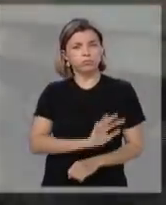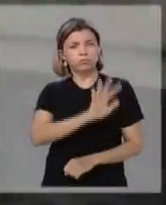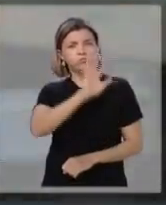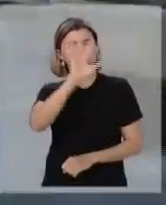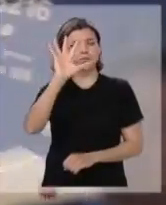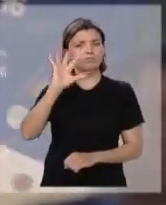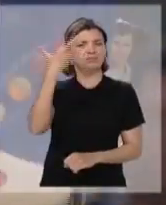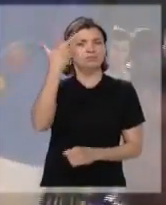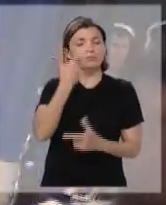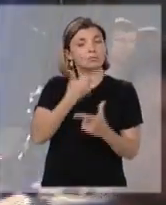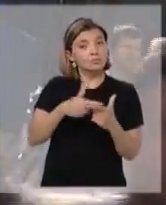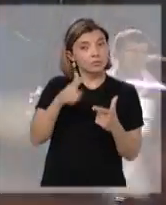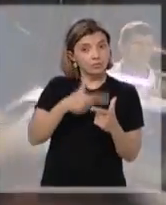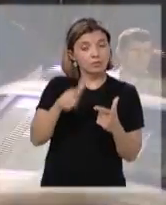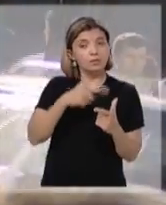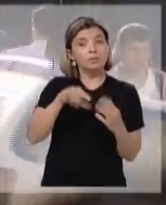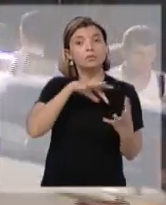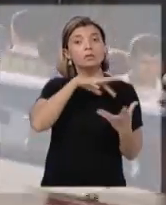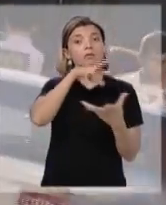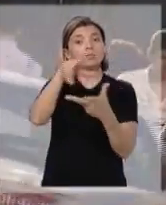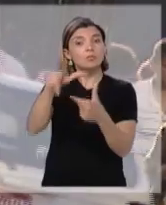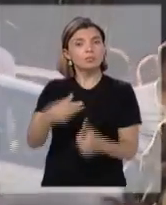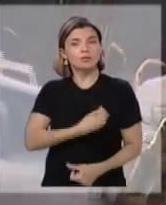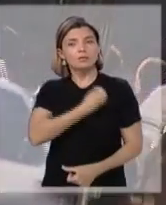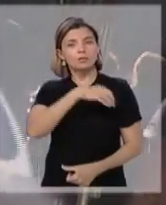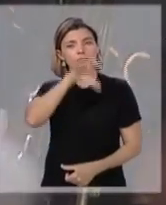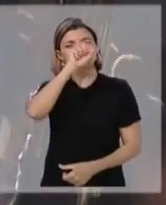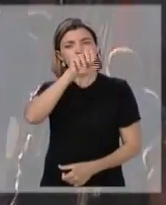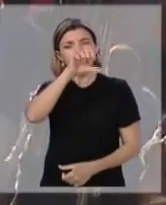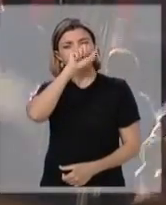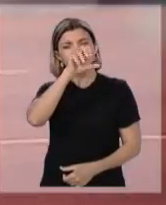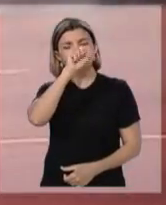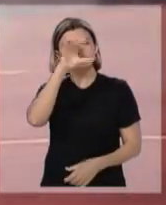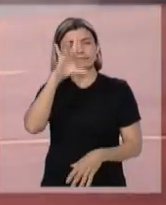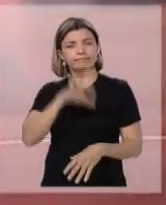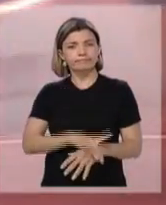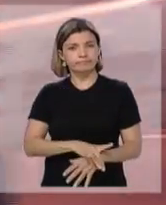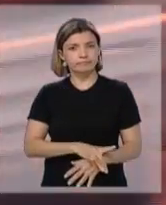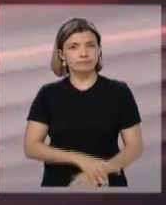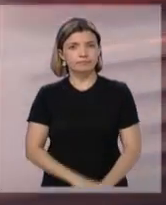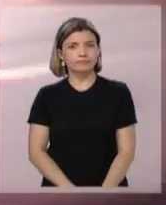desequilíbrio no meio ambiente e traz sérias consequências à nossa sobrevivência.